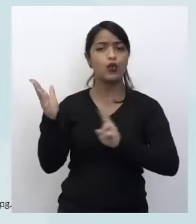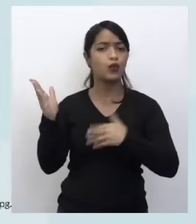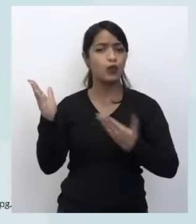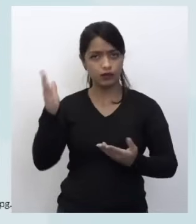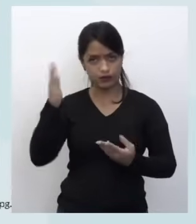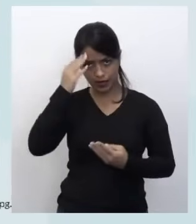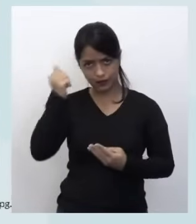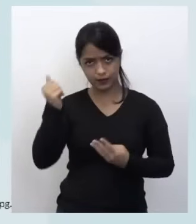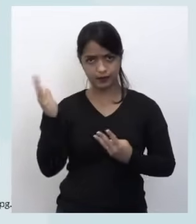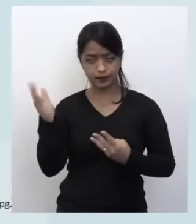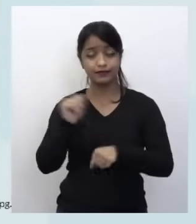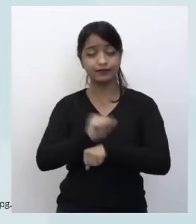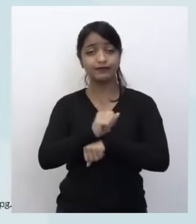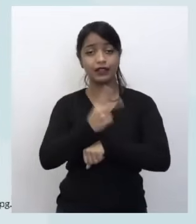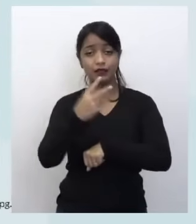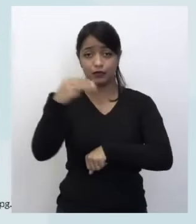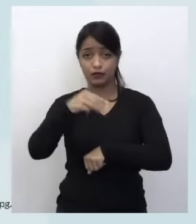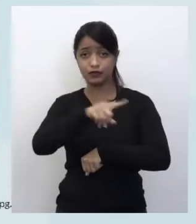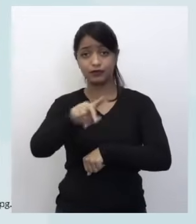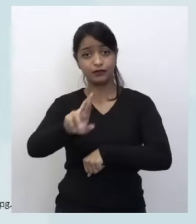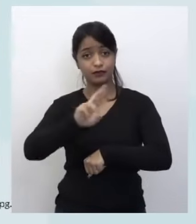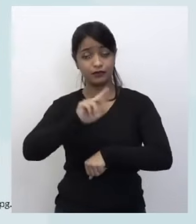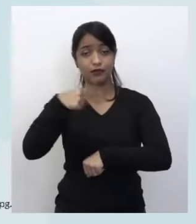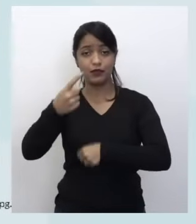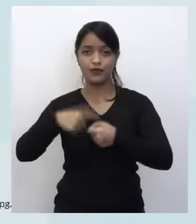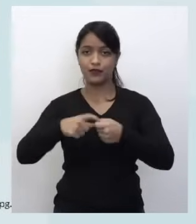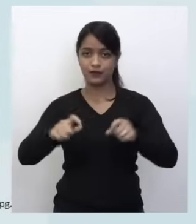imagem? Então, 2 minutos, a gente volta.